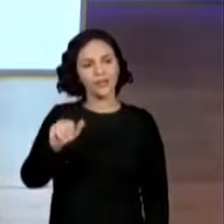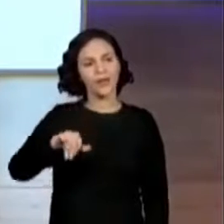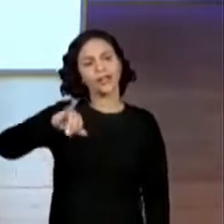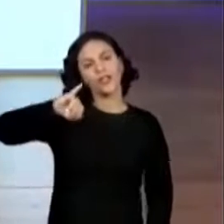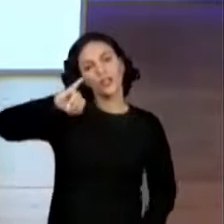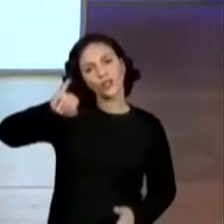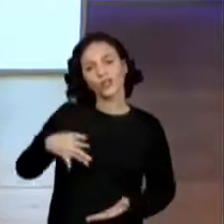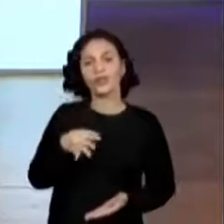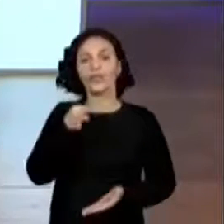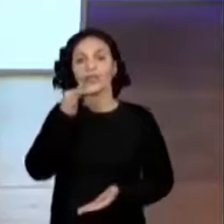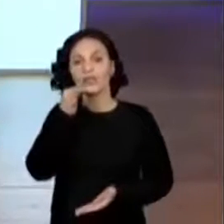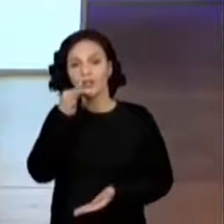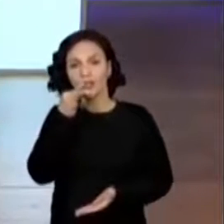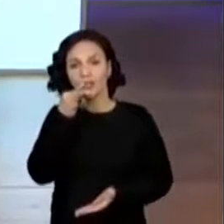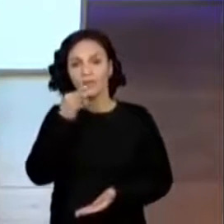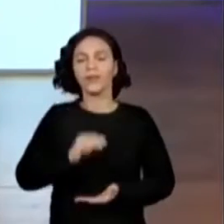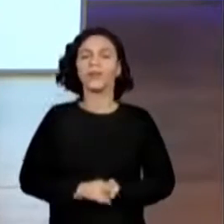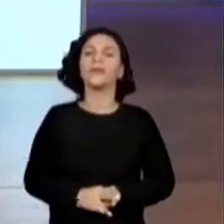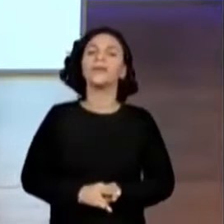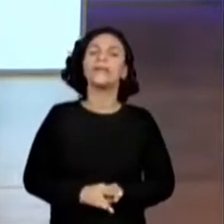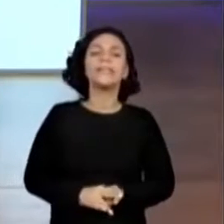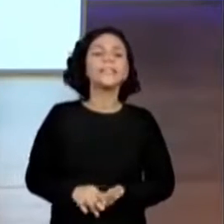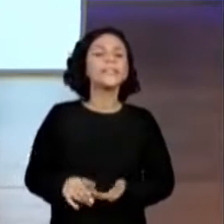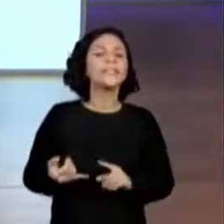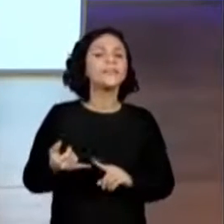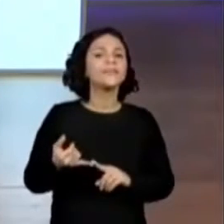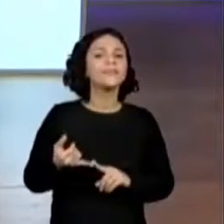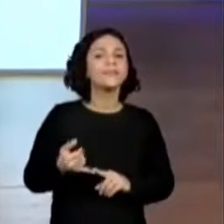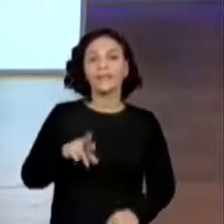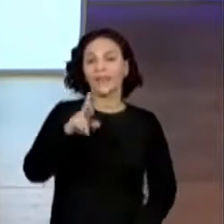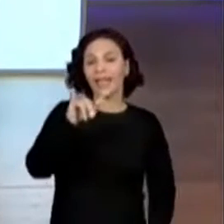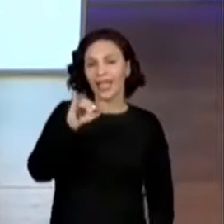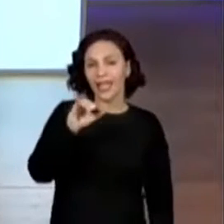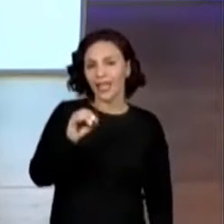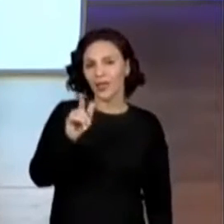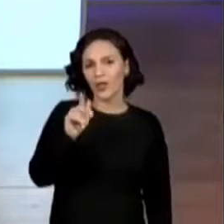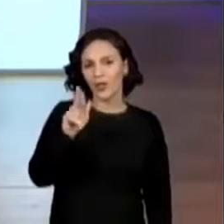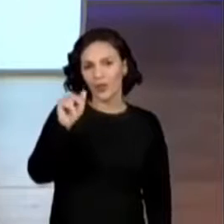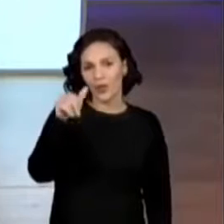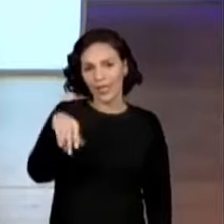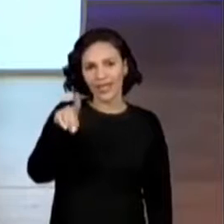falar, eu ia enrolar a língua, por isso que eu não falei. É, Rio Grande da Serra,